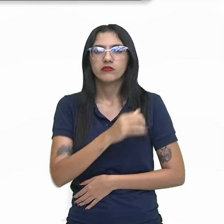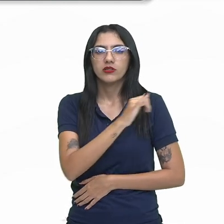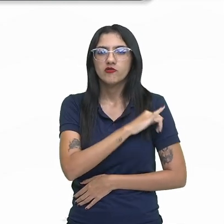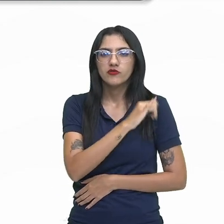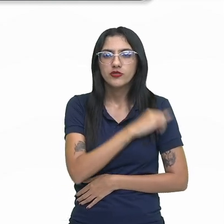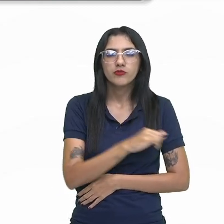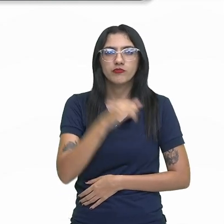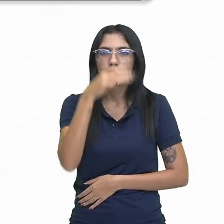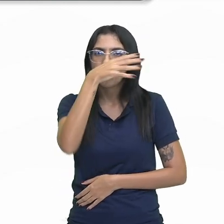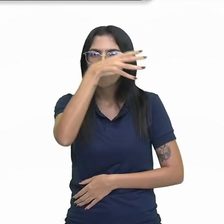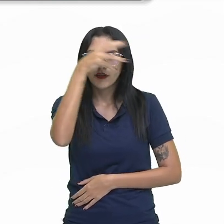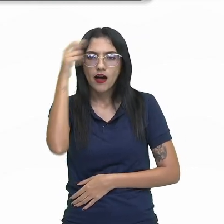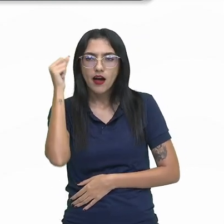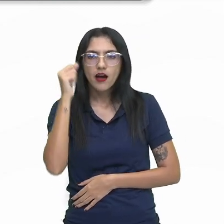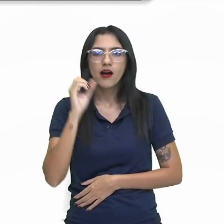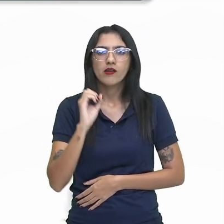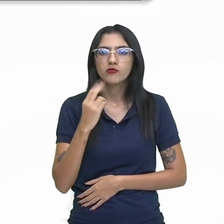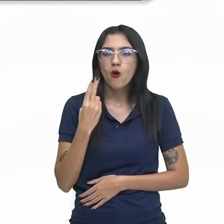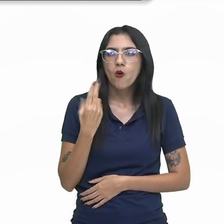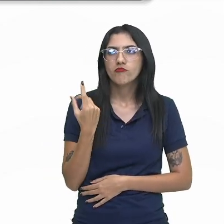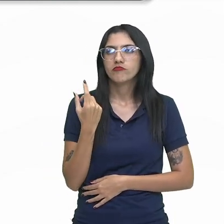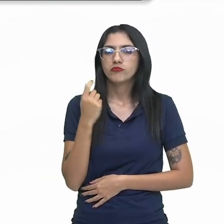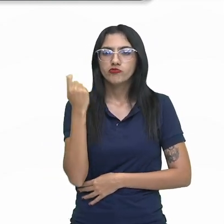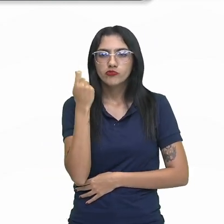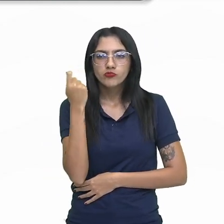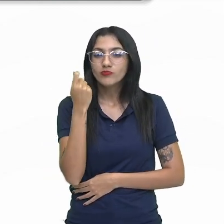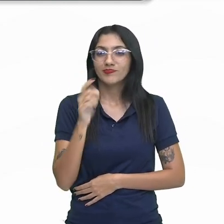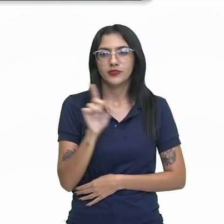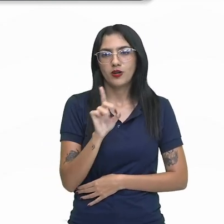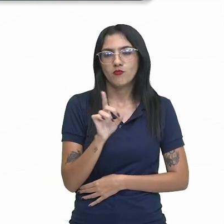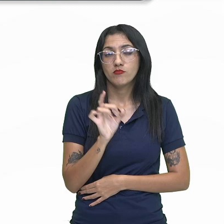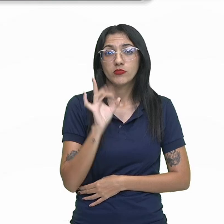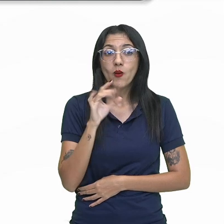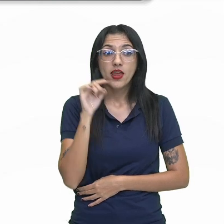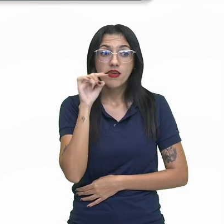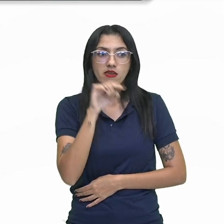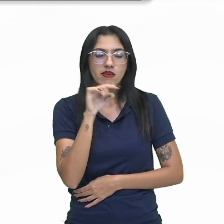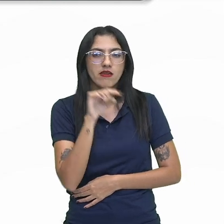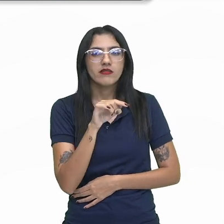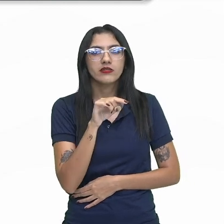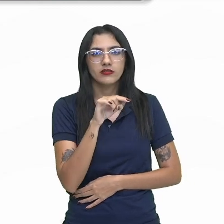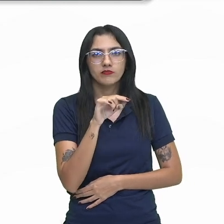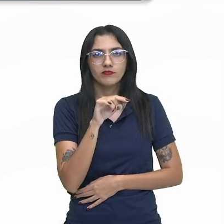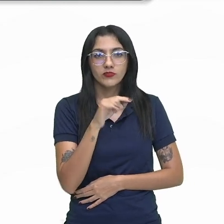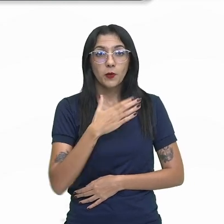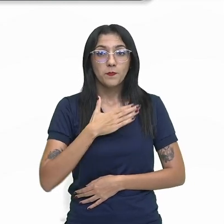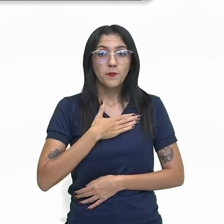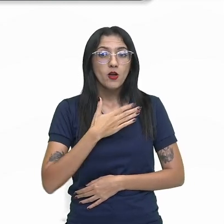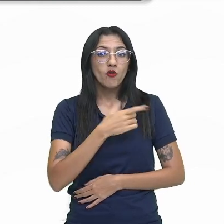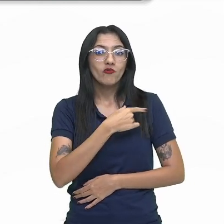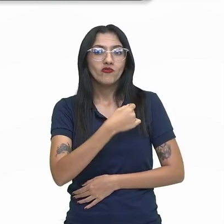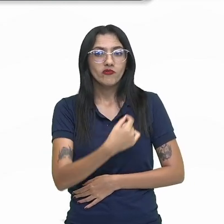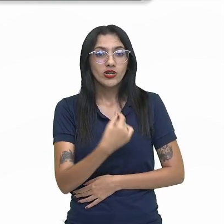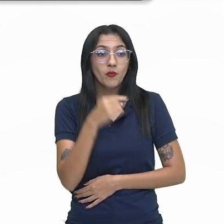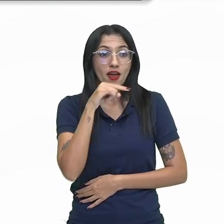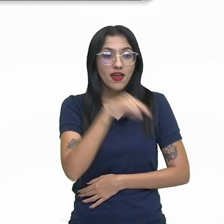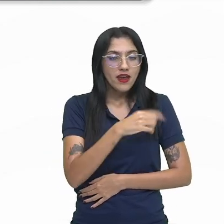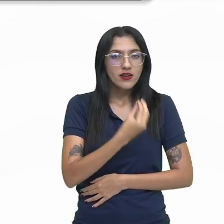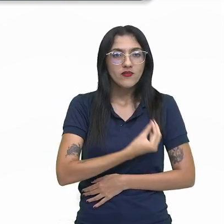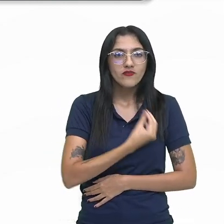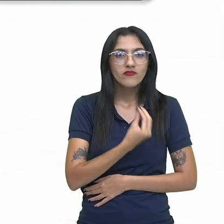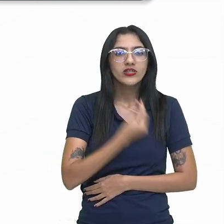do que mora lá no Sul. Não, ele está falando, né, que o que mora em São Paulo. Então, ele fez